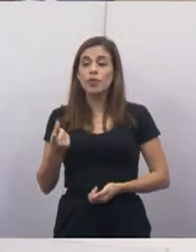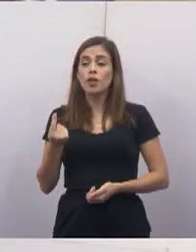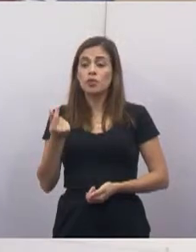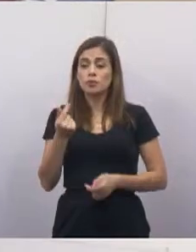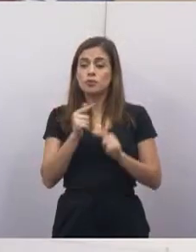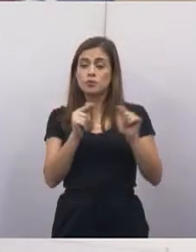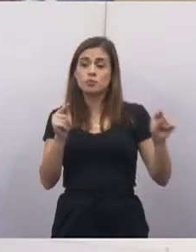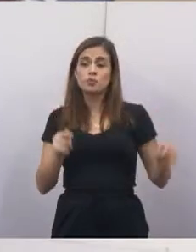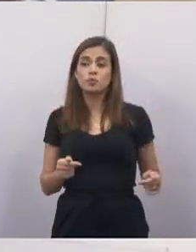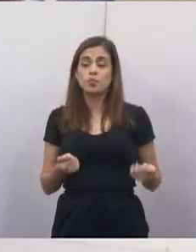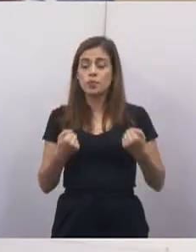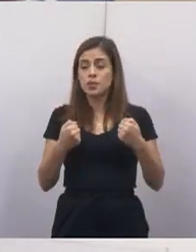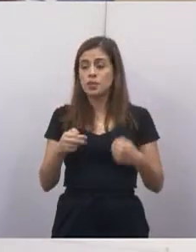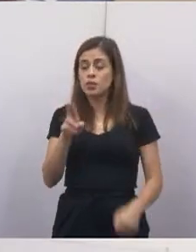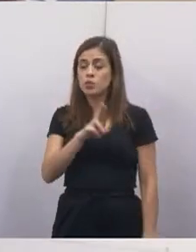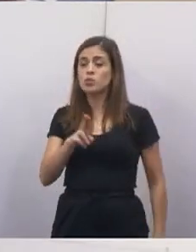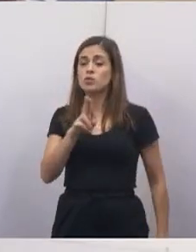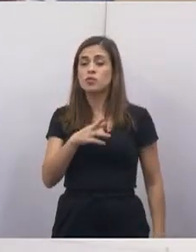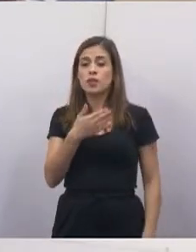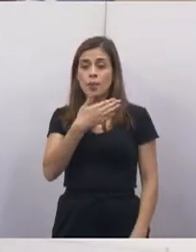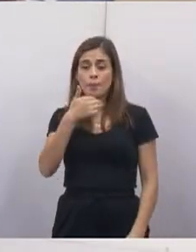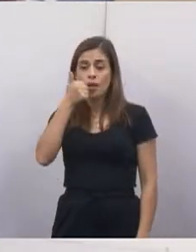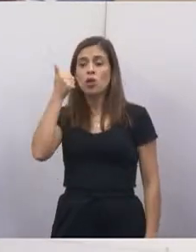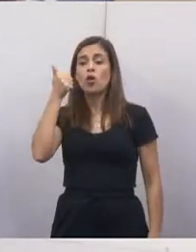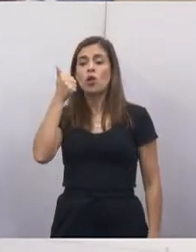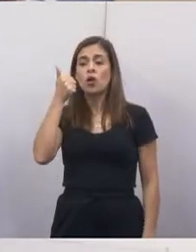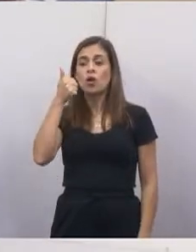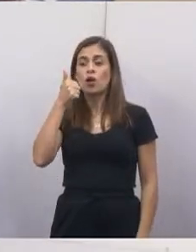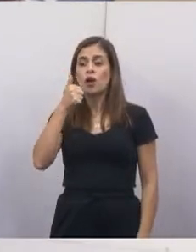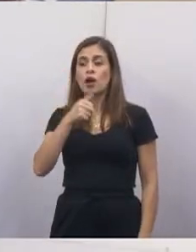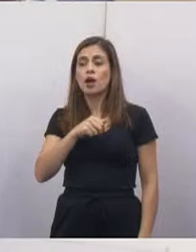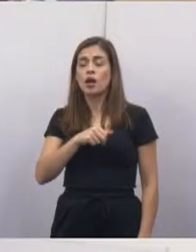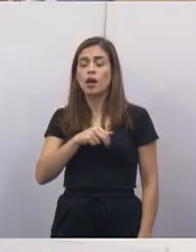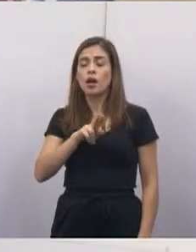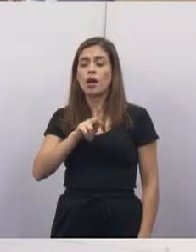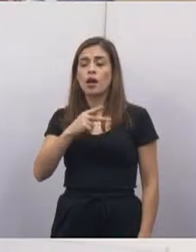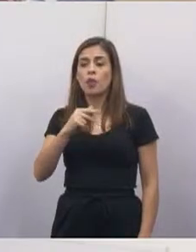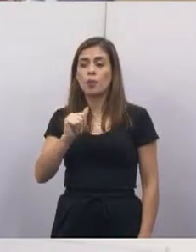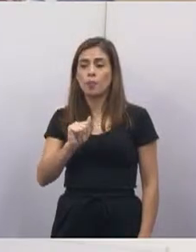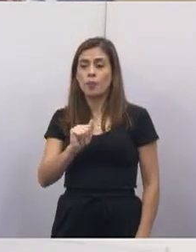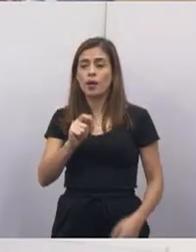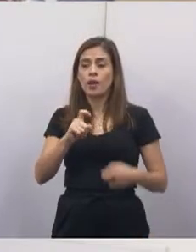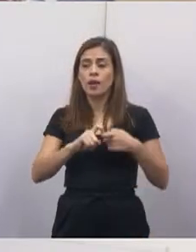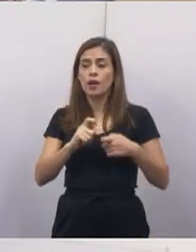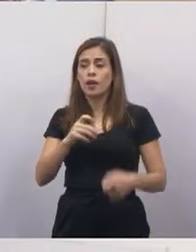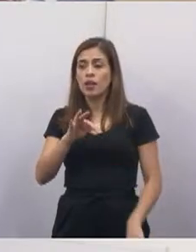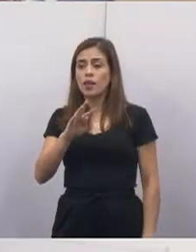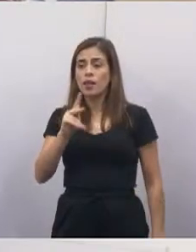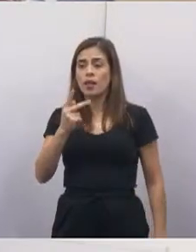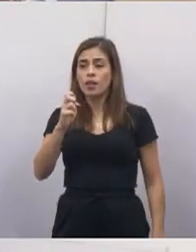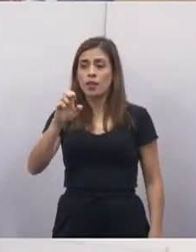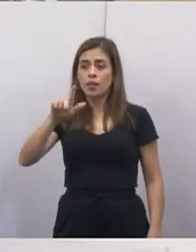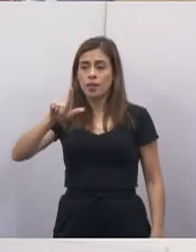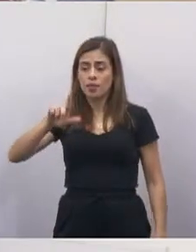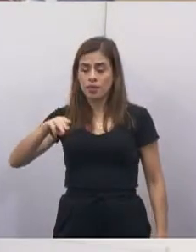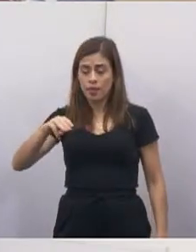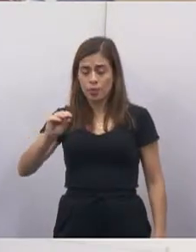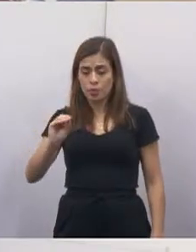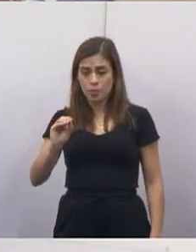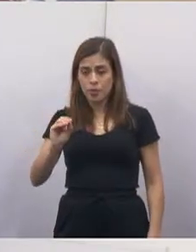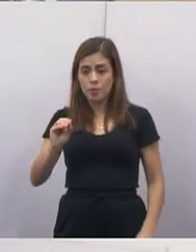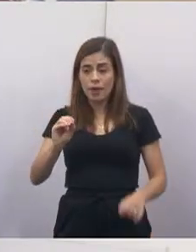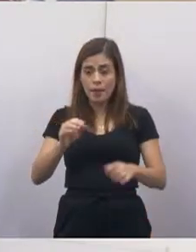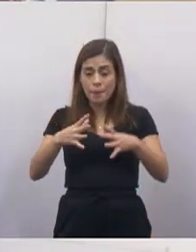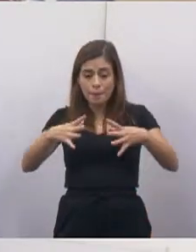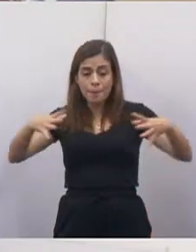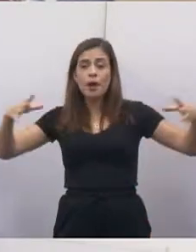ser utilizado da melhor forma possível. A UPA Telmo é a maior estrutura que nós temos no município.